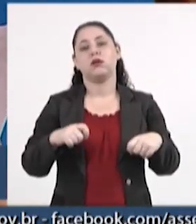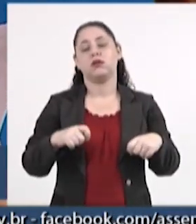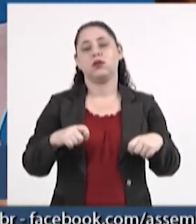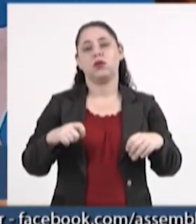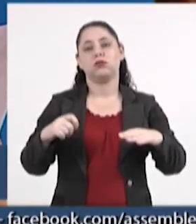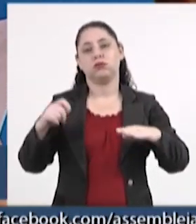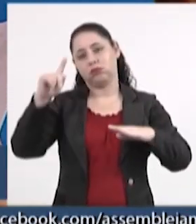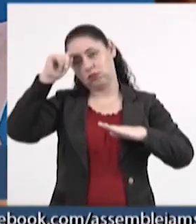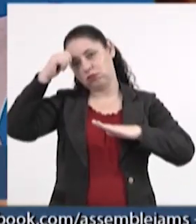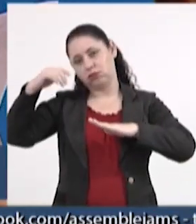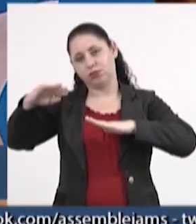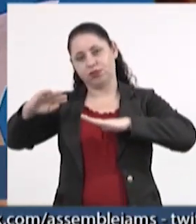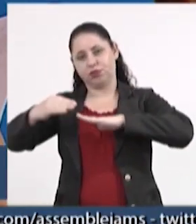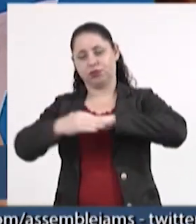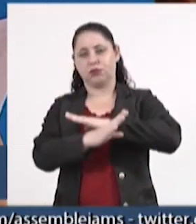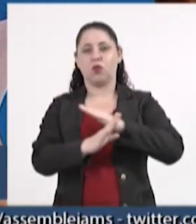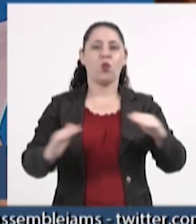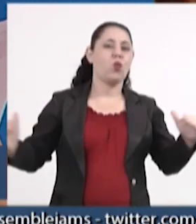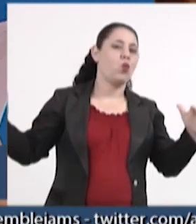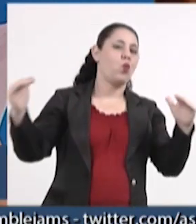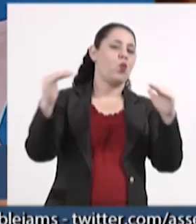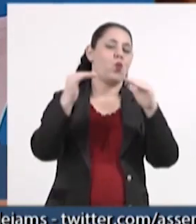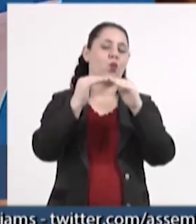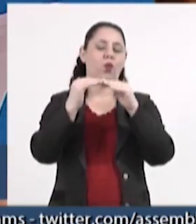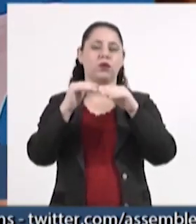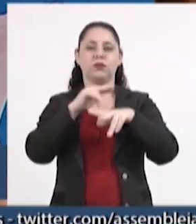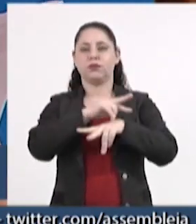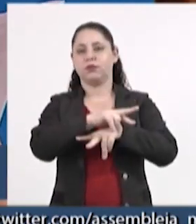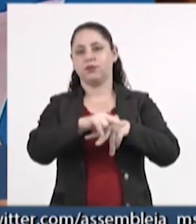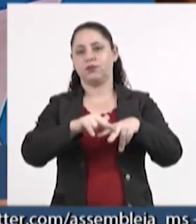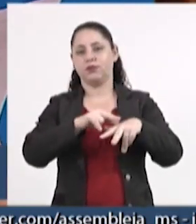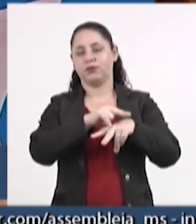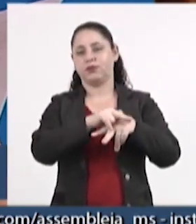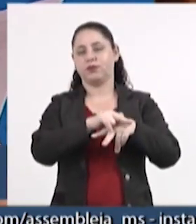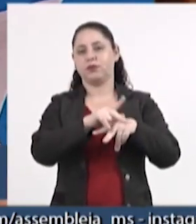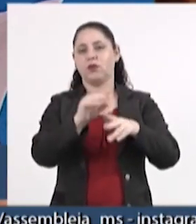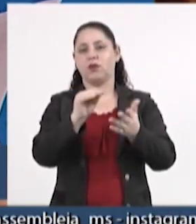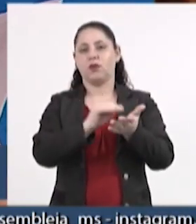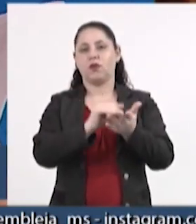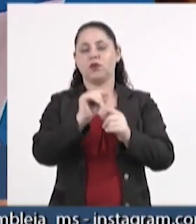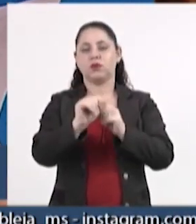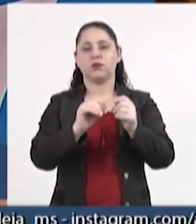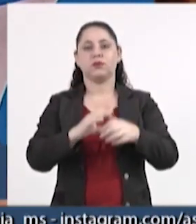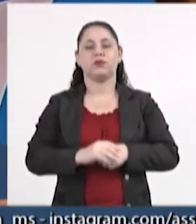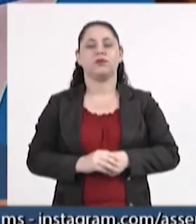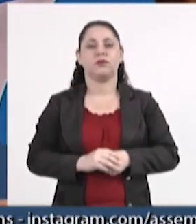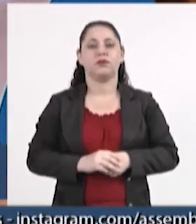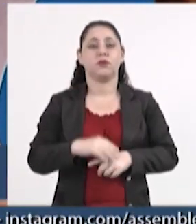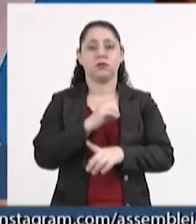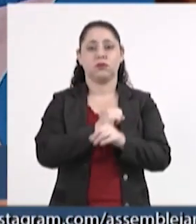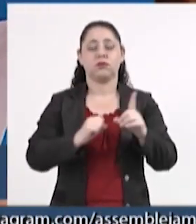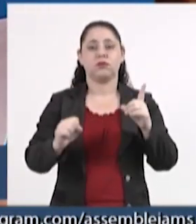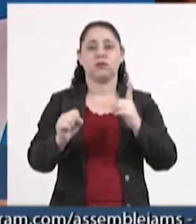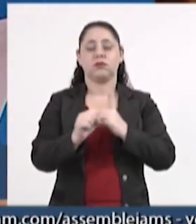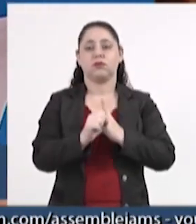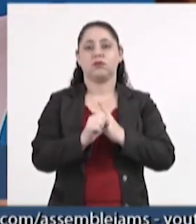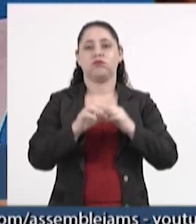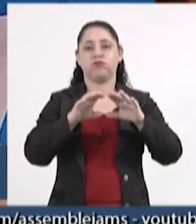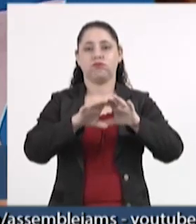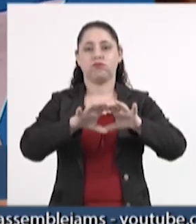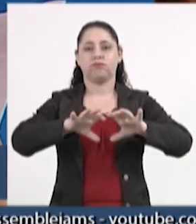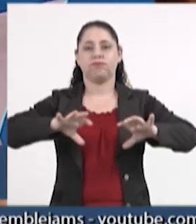esse caminho para a equidade de gênero. A consequência dessa falta é uma sociedade